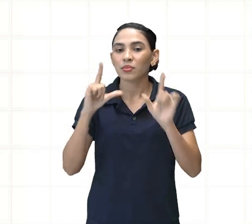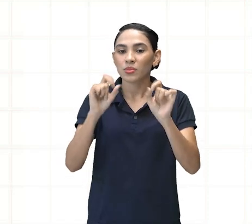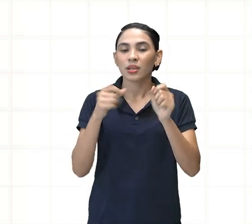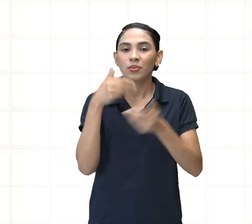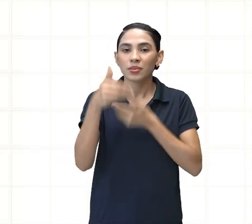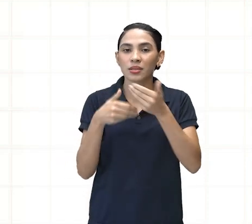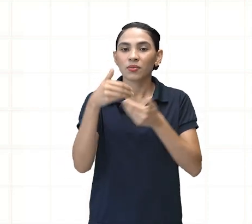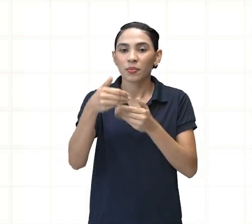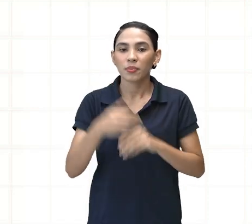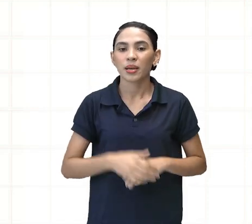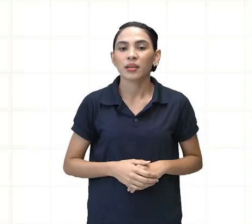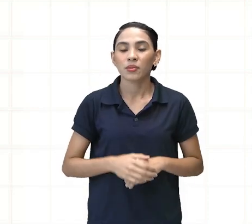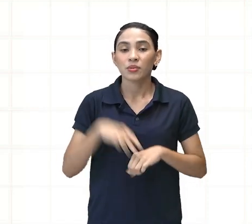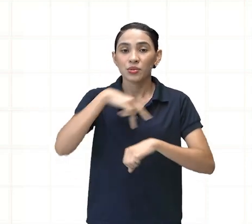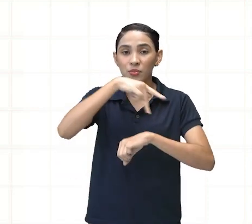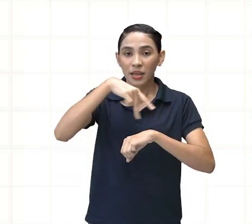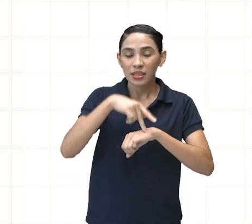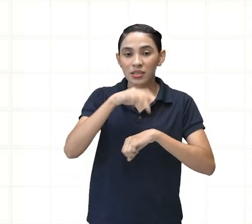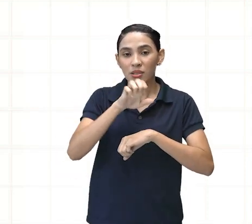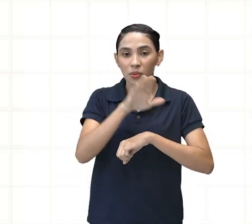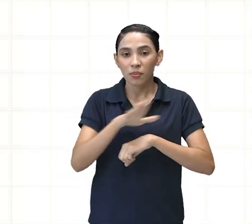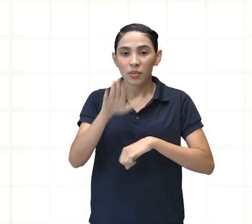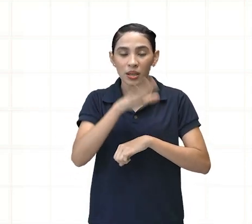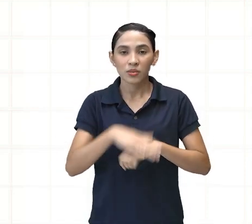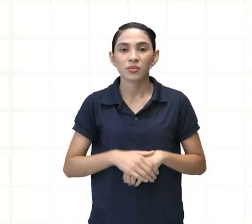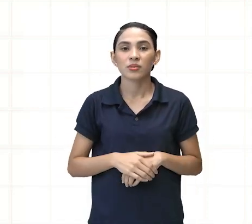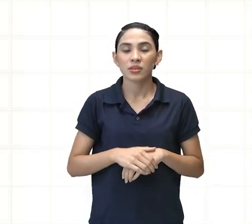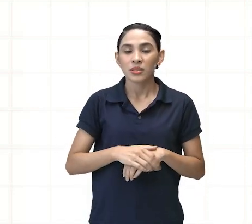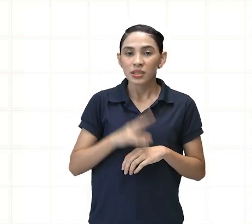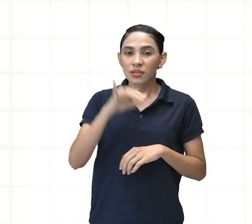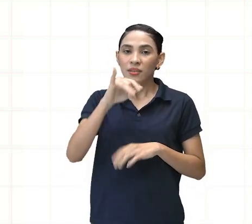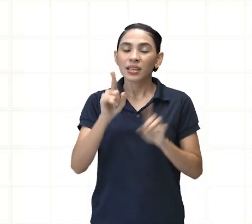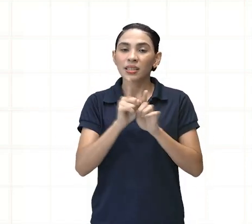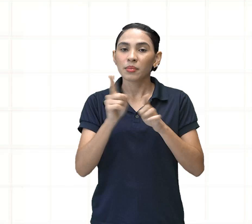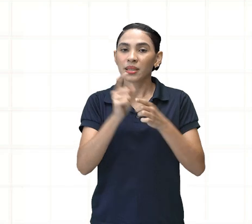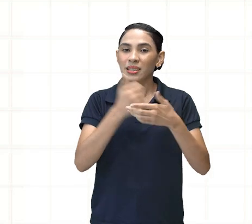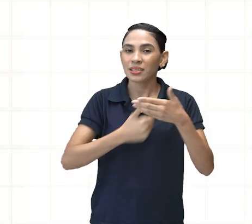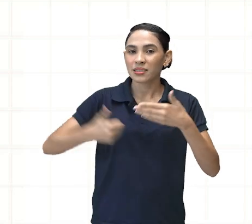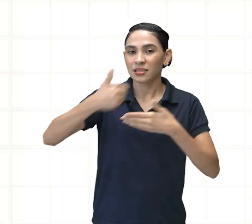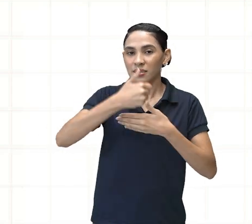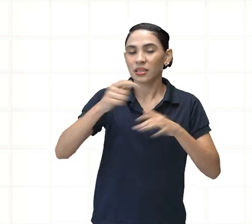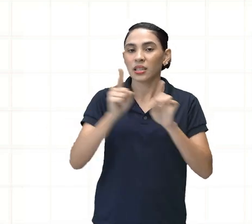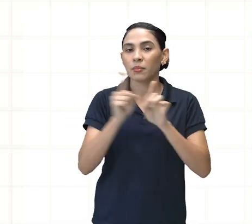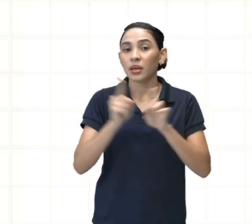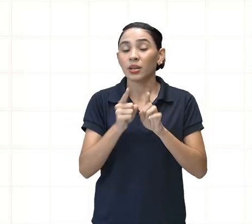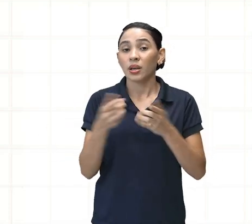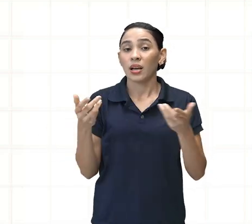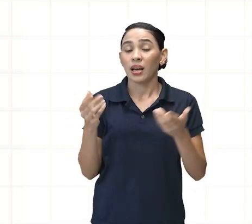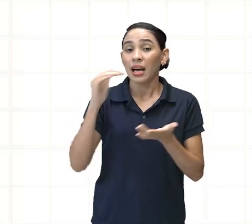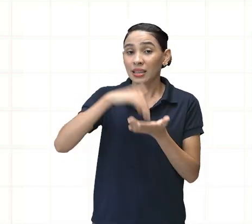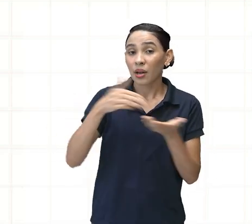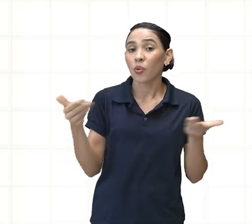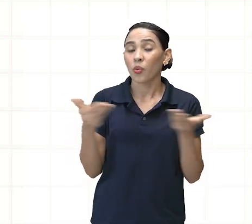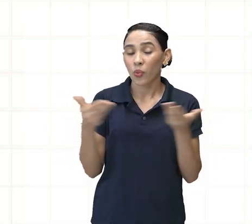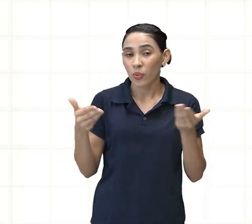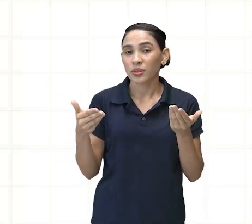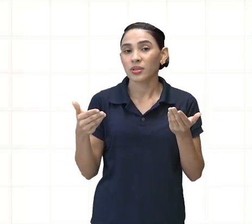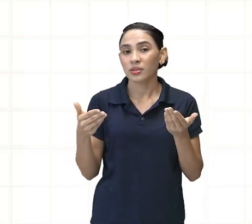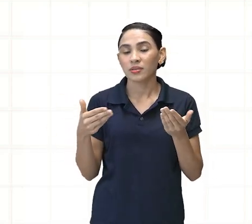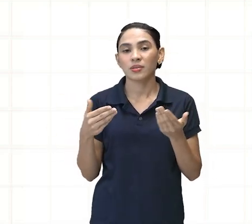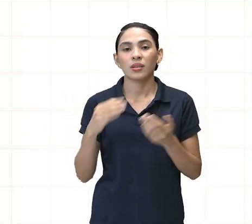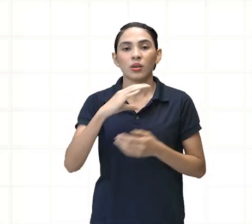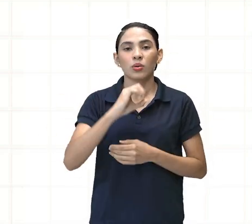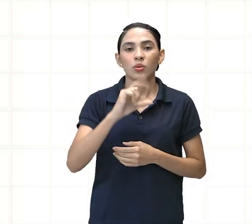o desenvolvimento de países europeus que acabam se destacando também aí nos dias atuais, tá?